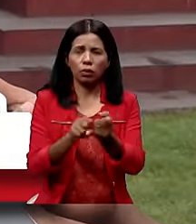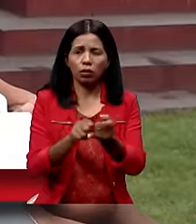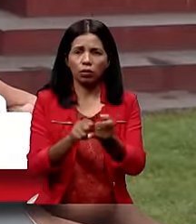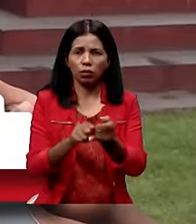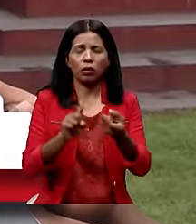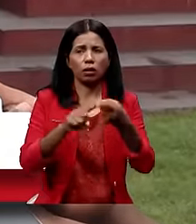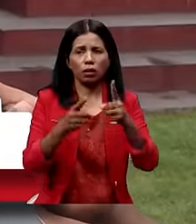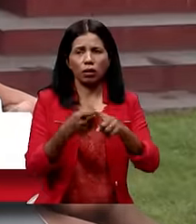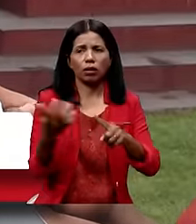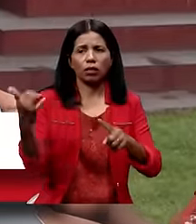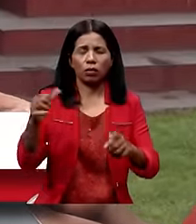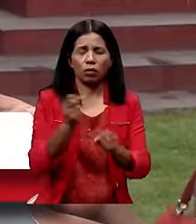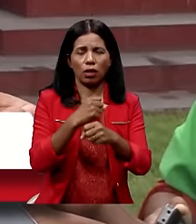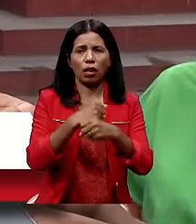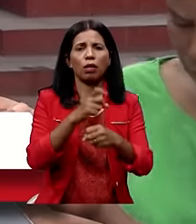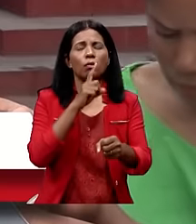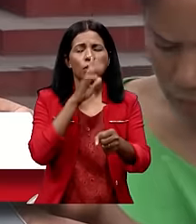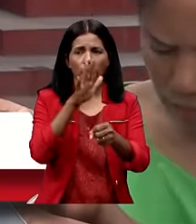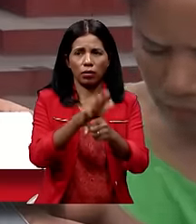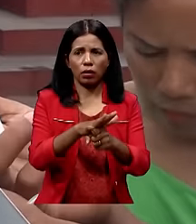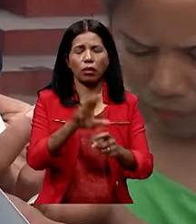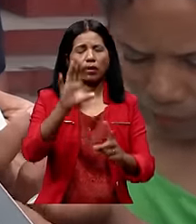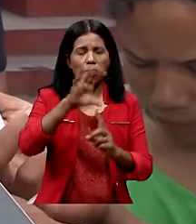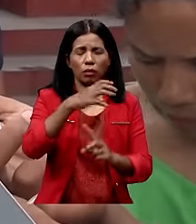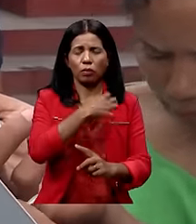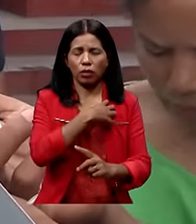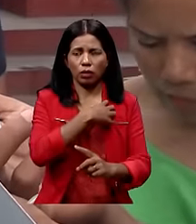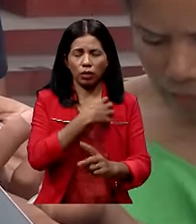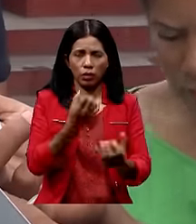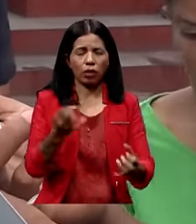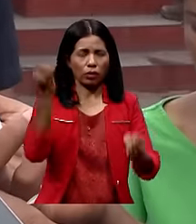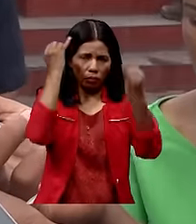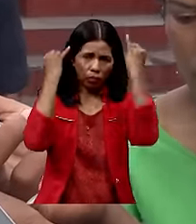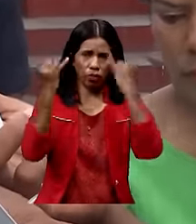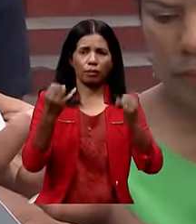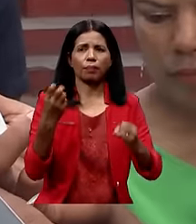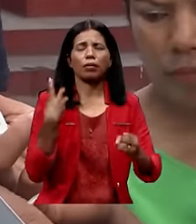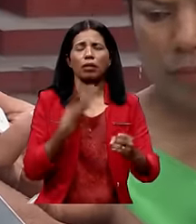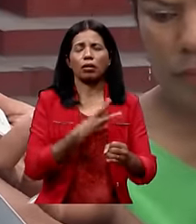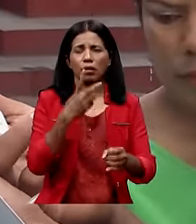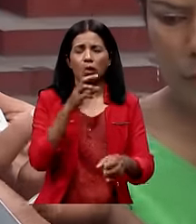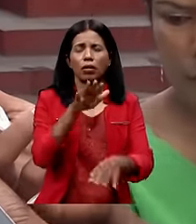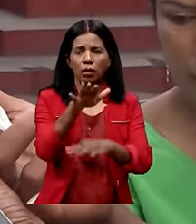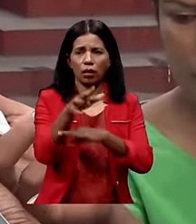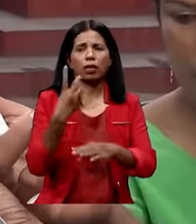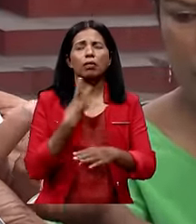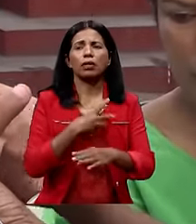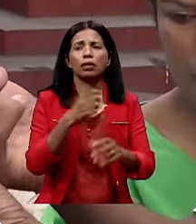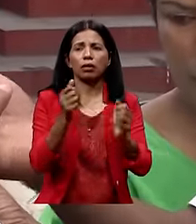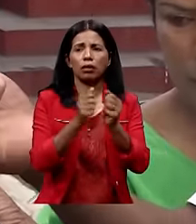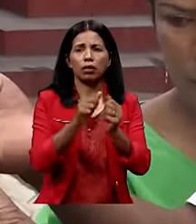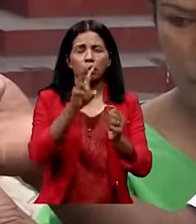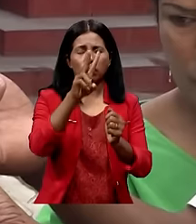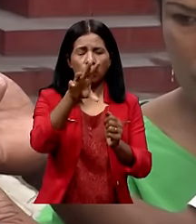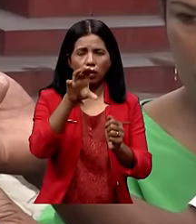malo, sirian para atu halu compromisso ira. Ira ne comando geral de informação. Mas ita informação o intu lokra kami simre mak